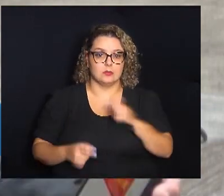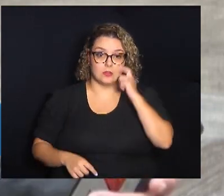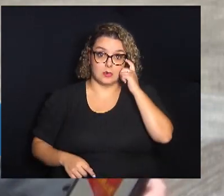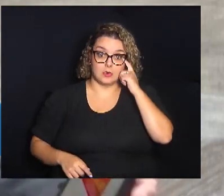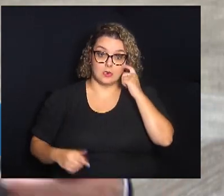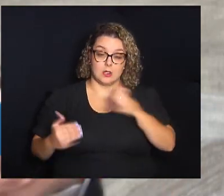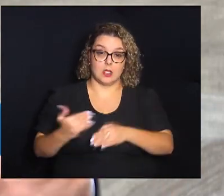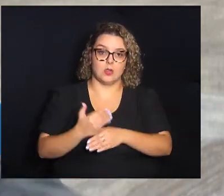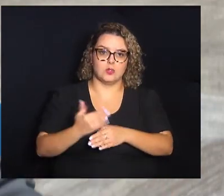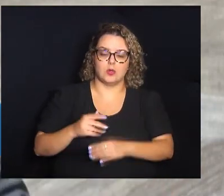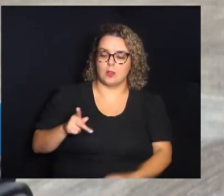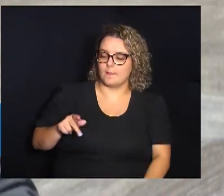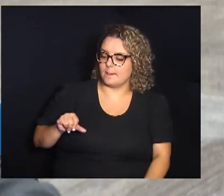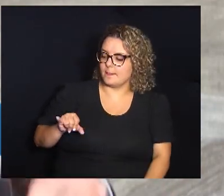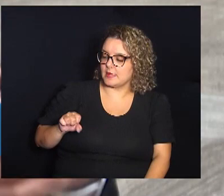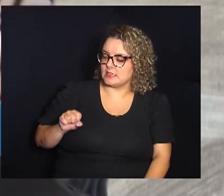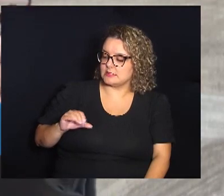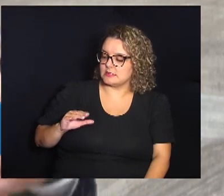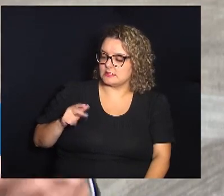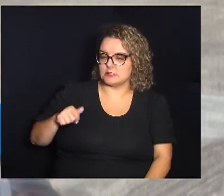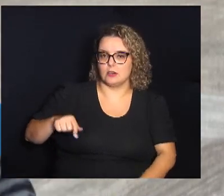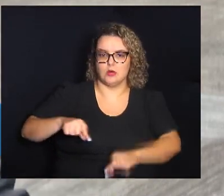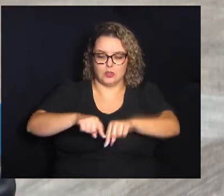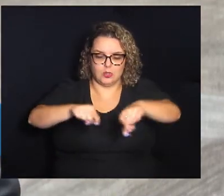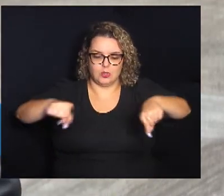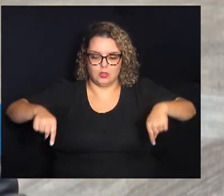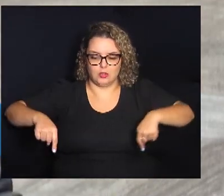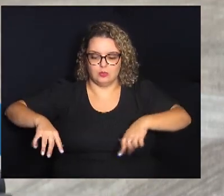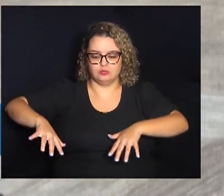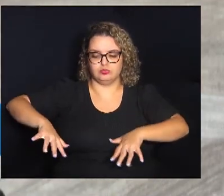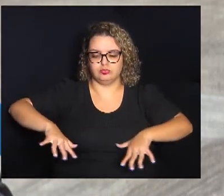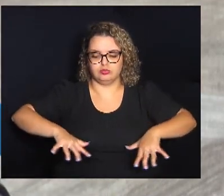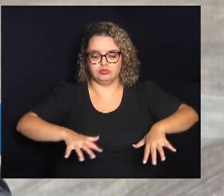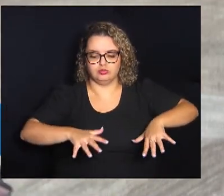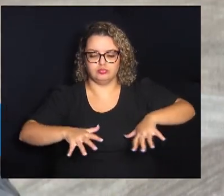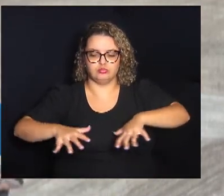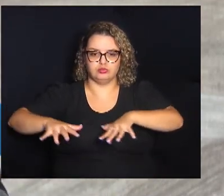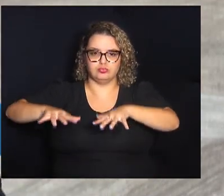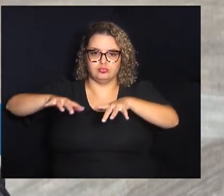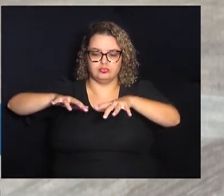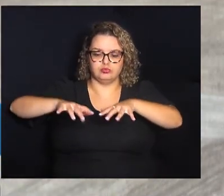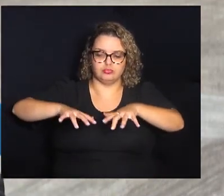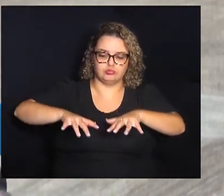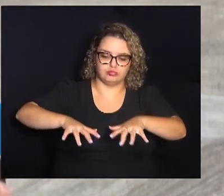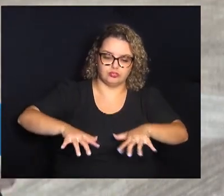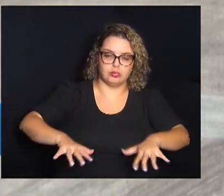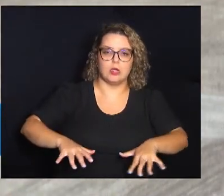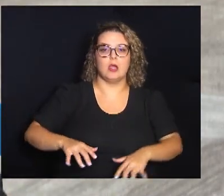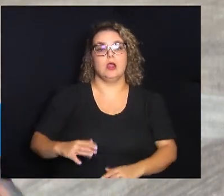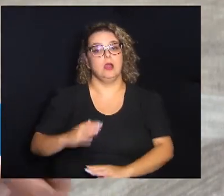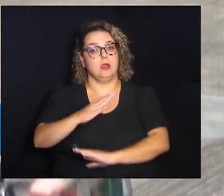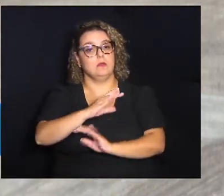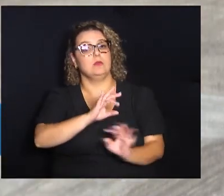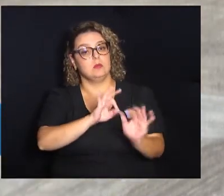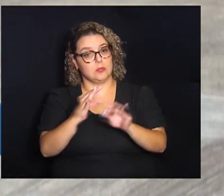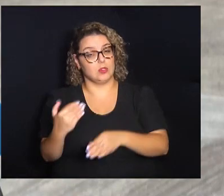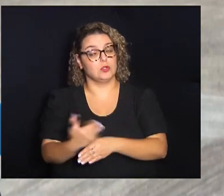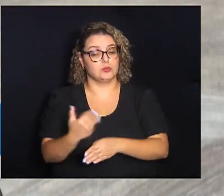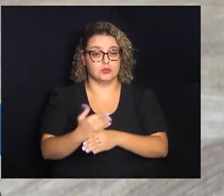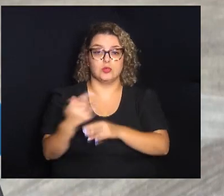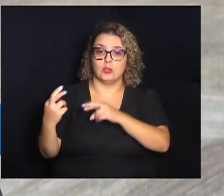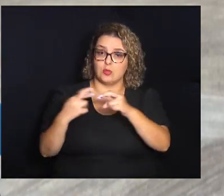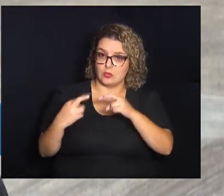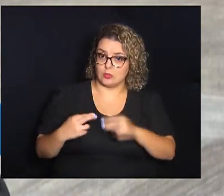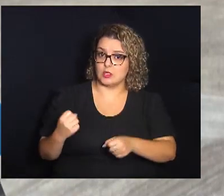piscinões foram objeto de debate, comissão especial de estudo da Câmara. A Câmara vai estar acompanhando a execução, fiscalizando